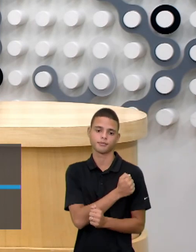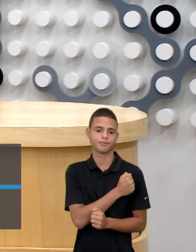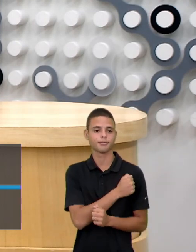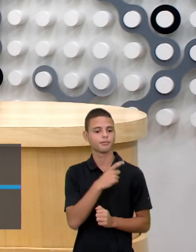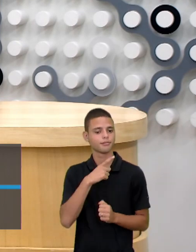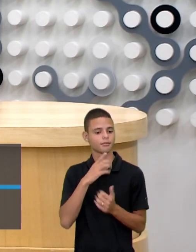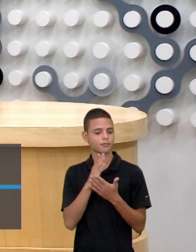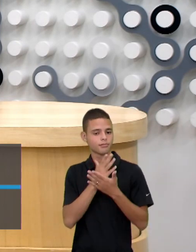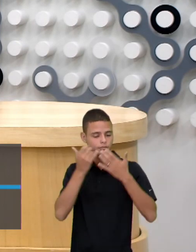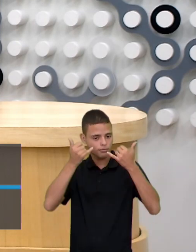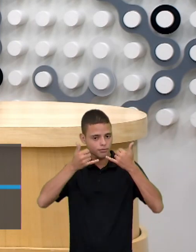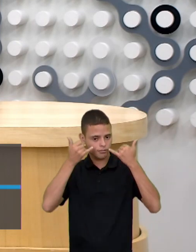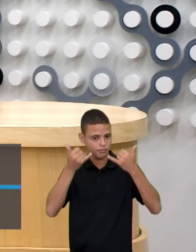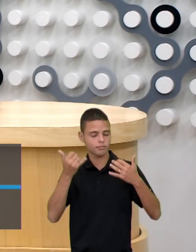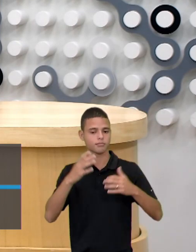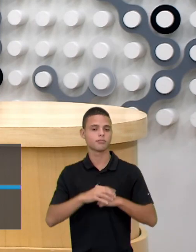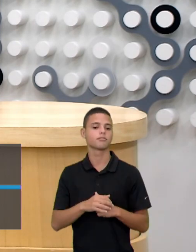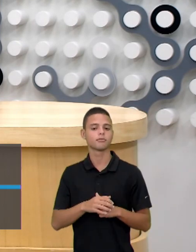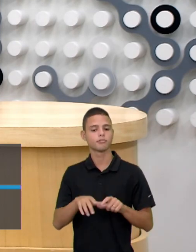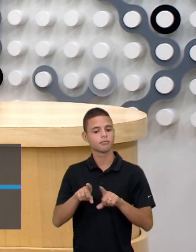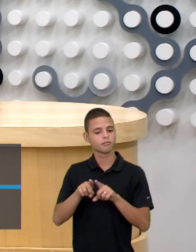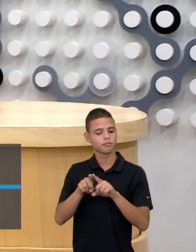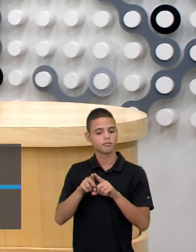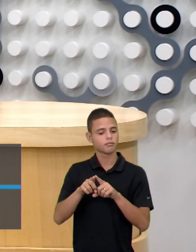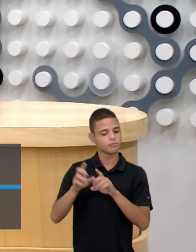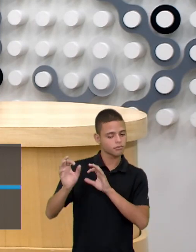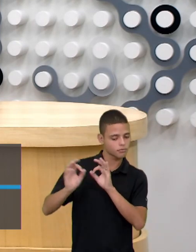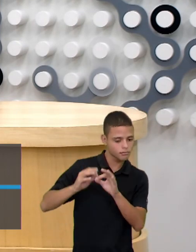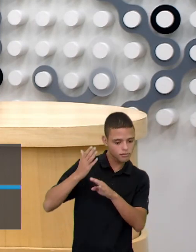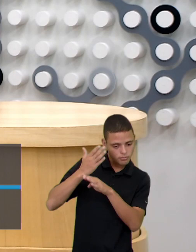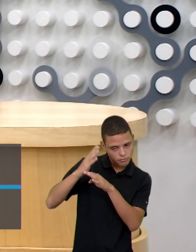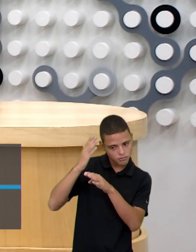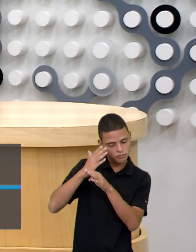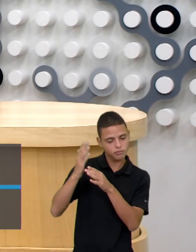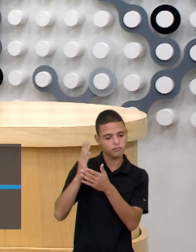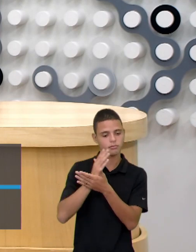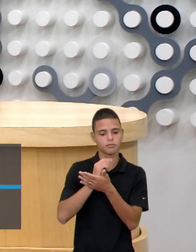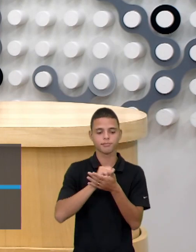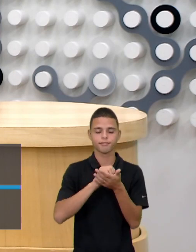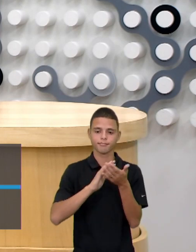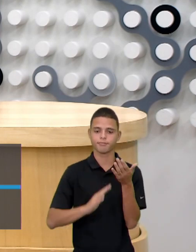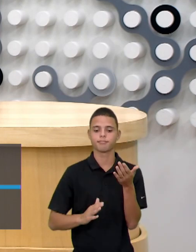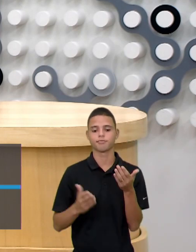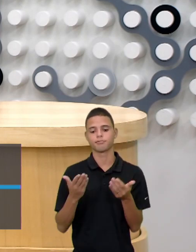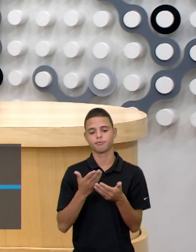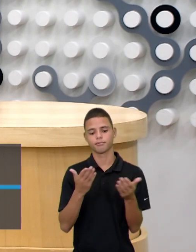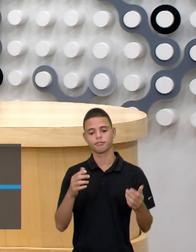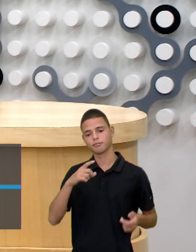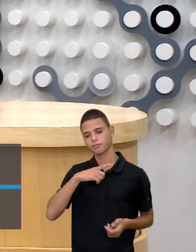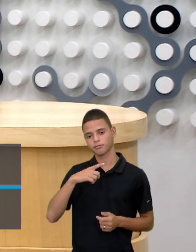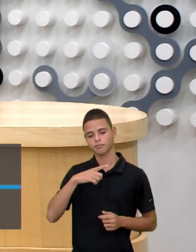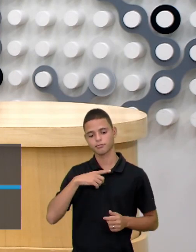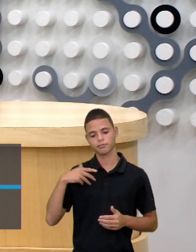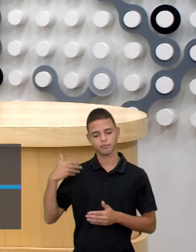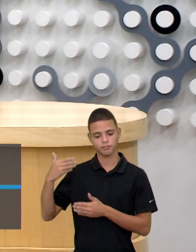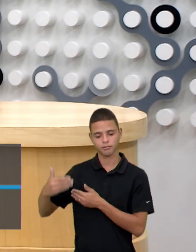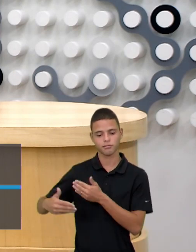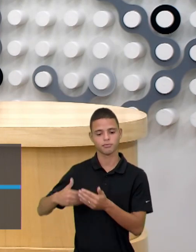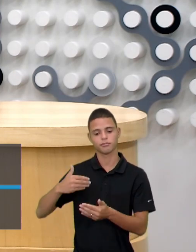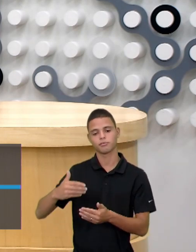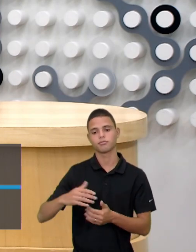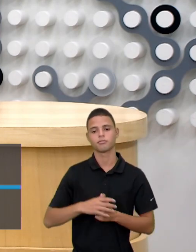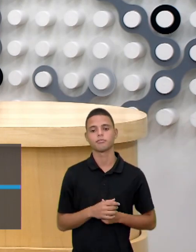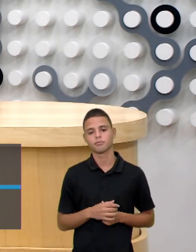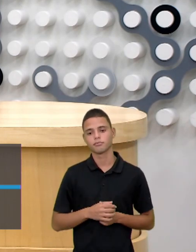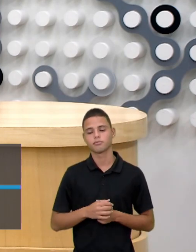para ter as informações e para fazer essas atividades, essas avaliações aí que que vocês tiveram aí no decorrer da